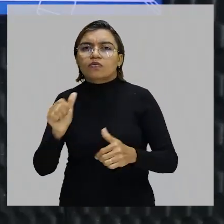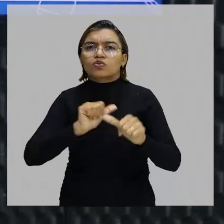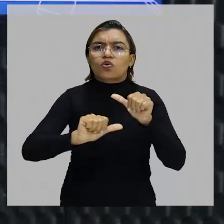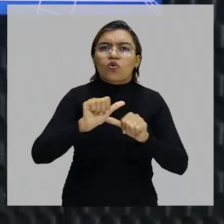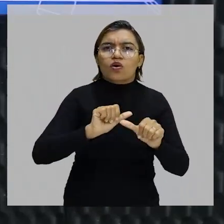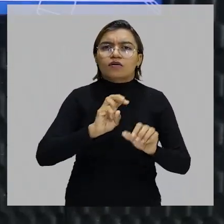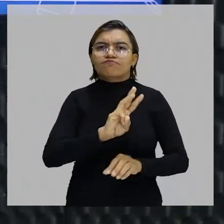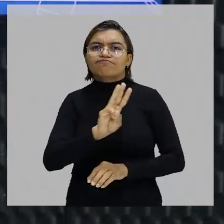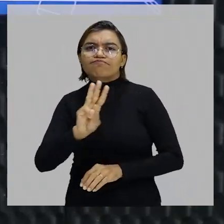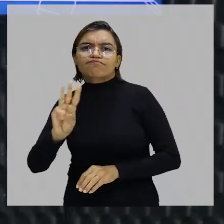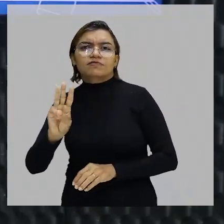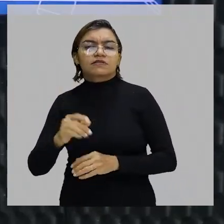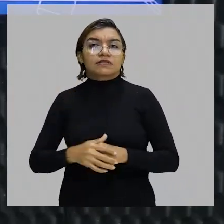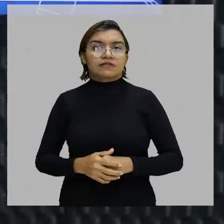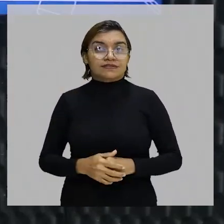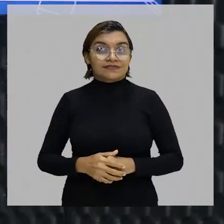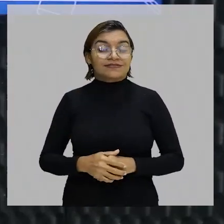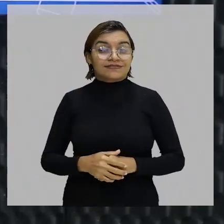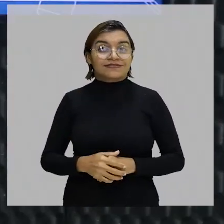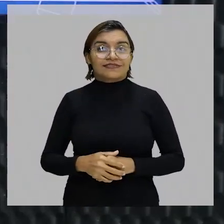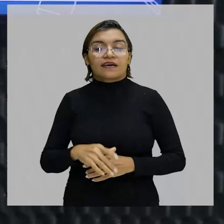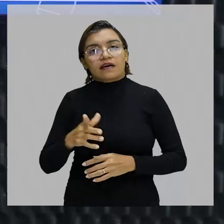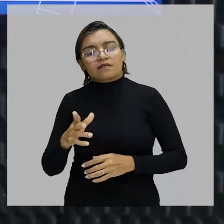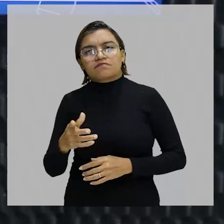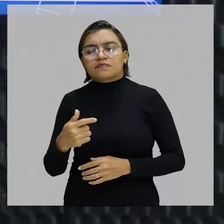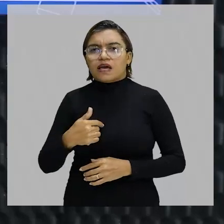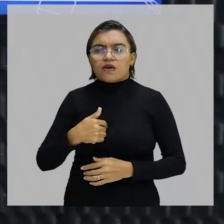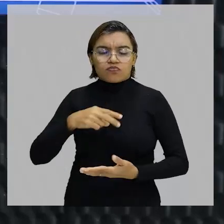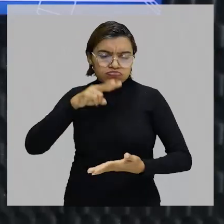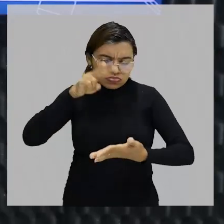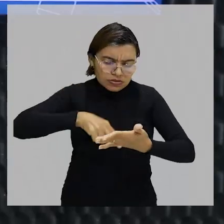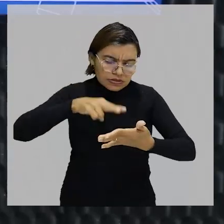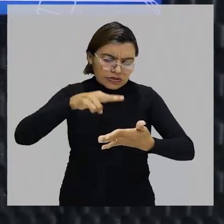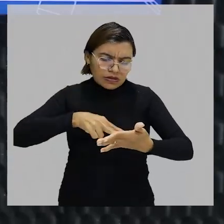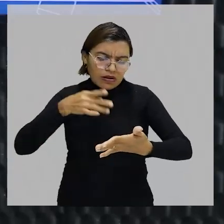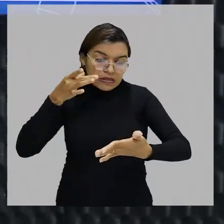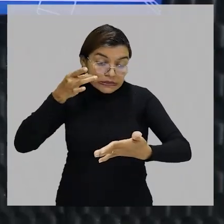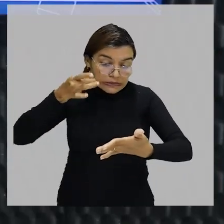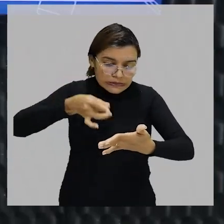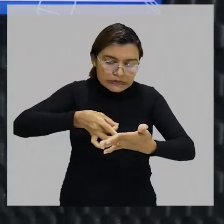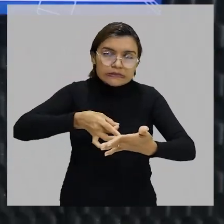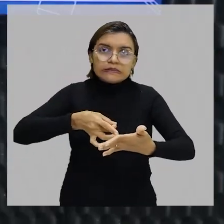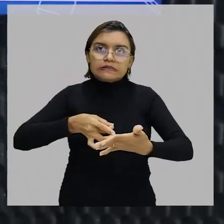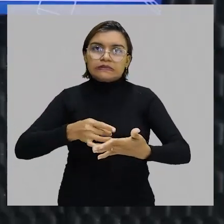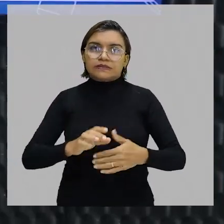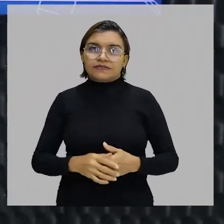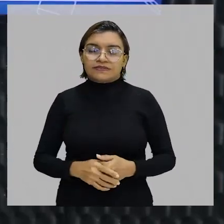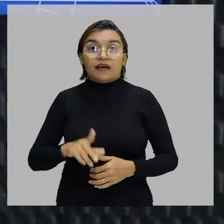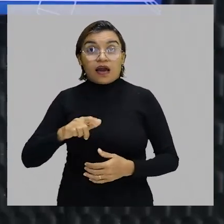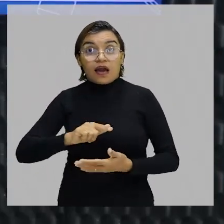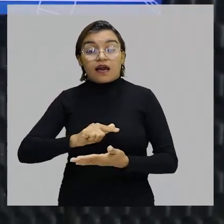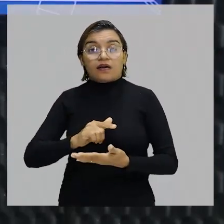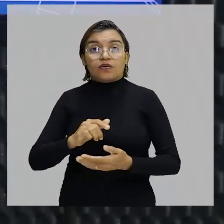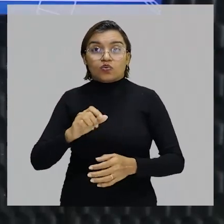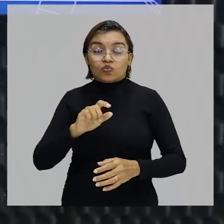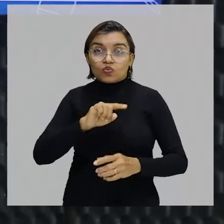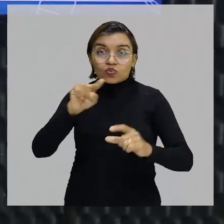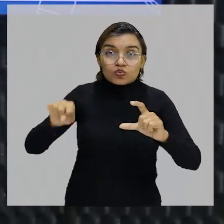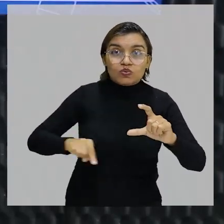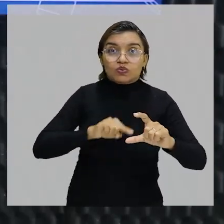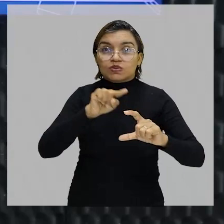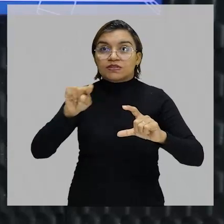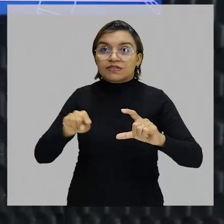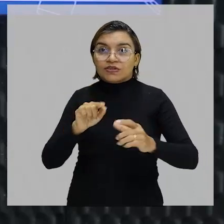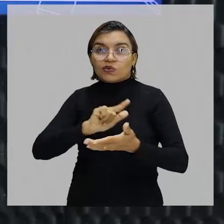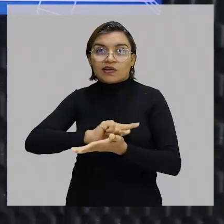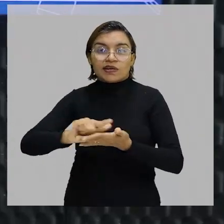troca a página? Ah, agora faz sentido. Será que eu estou preso nisso aqui? Eu estou preso nesse sistema? É o ciclo da limpeza. De quê? Uma limpeza mental